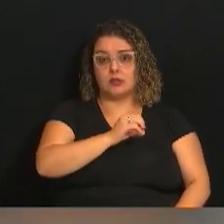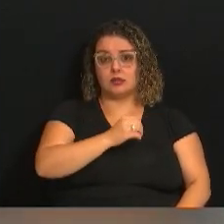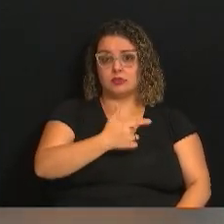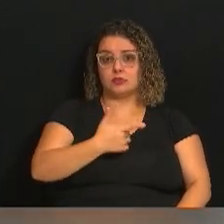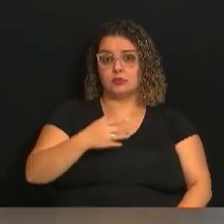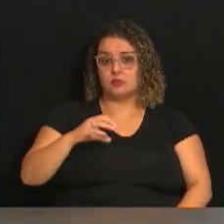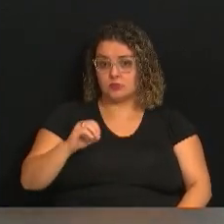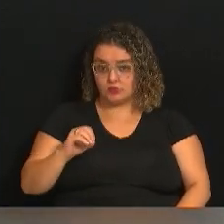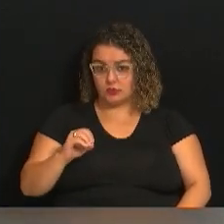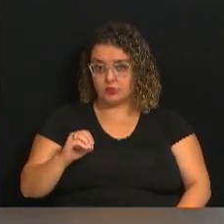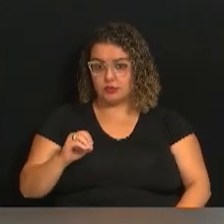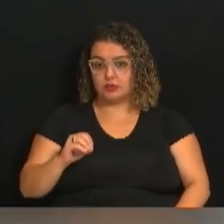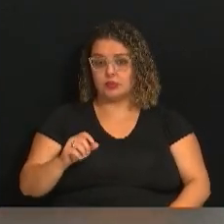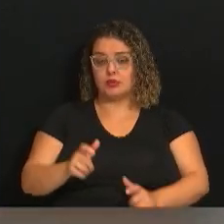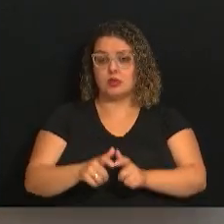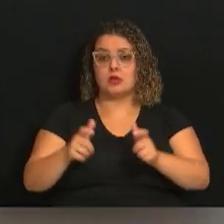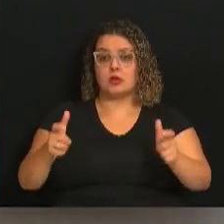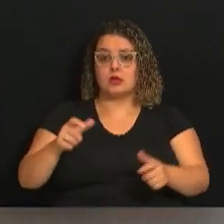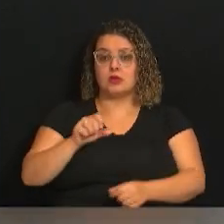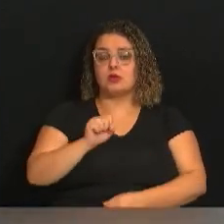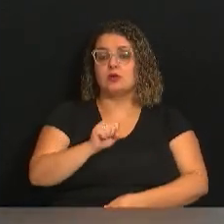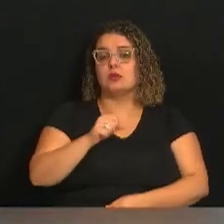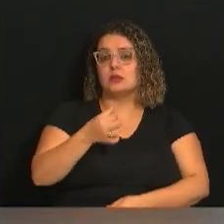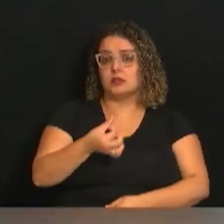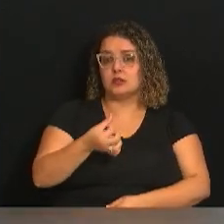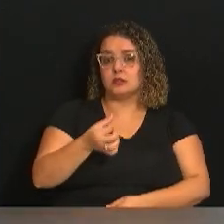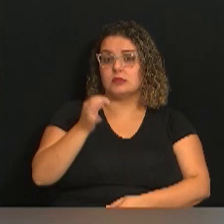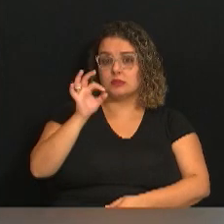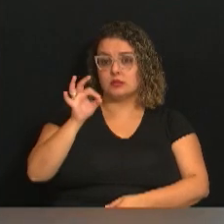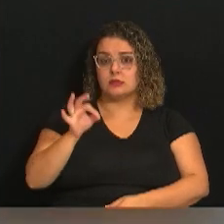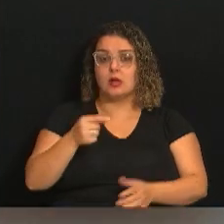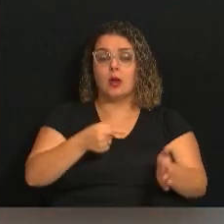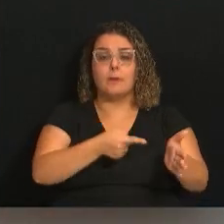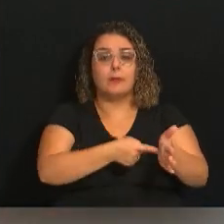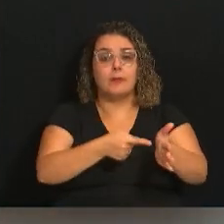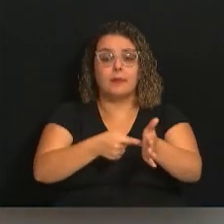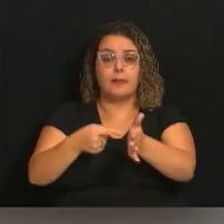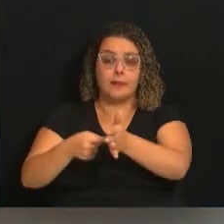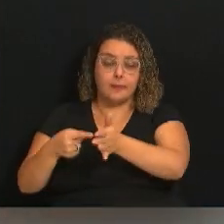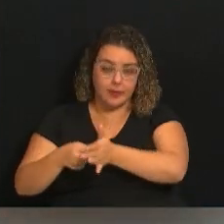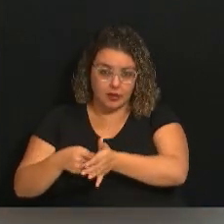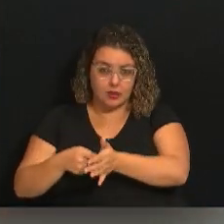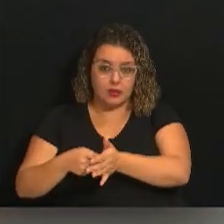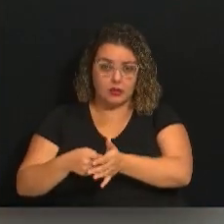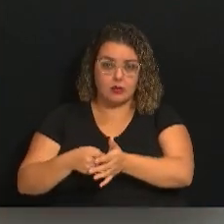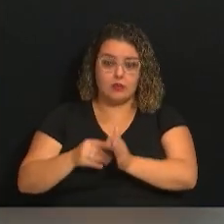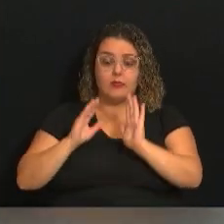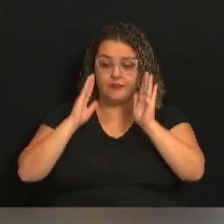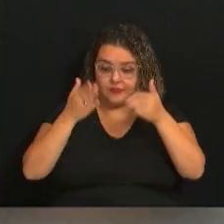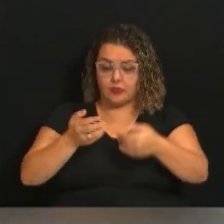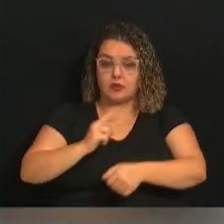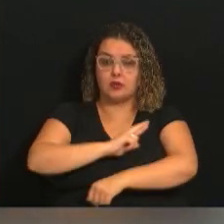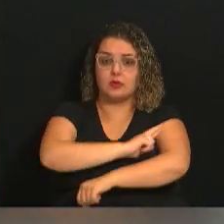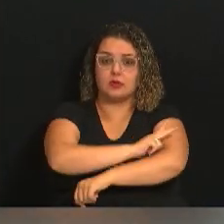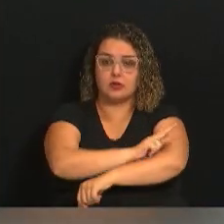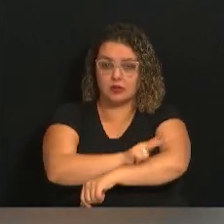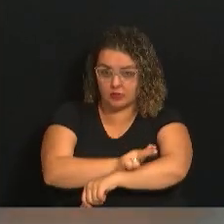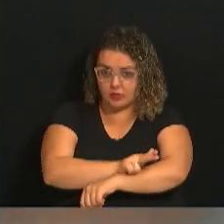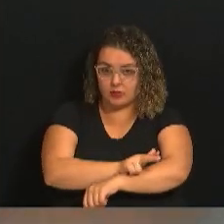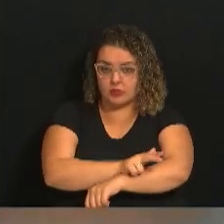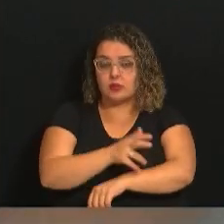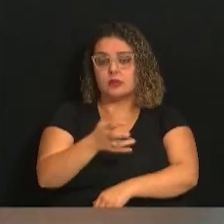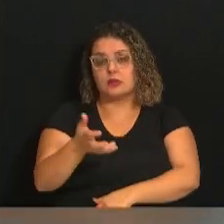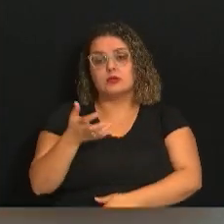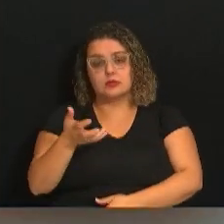2020 cresceu em 86% o número de denúncias relacionadas a racismo. E é isso que a gente quer